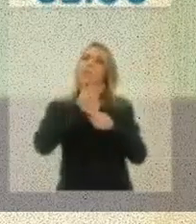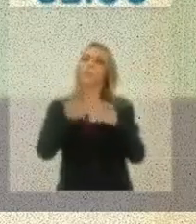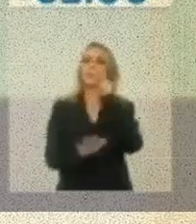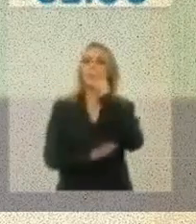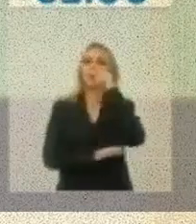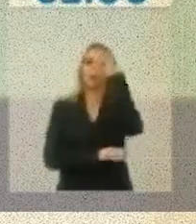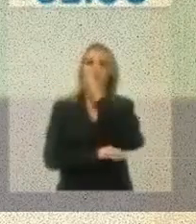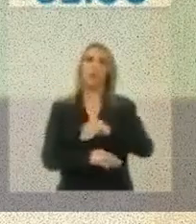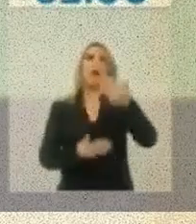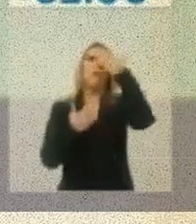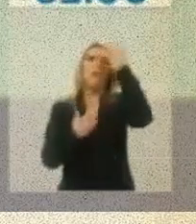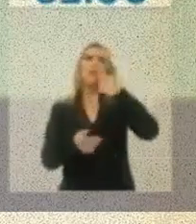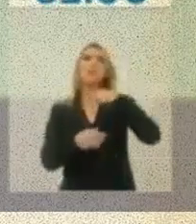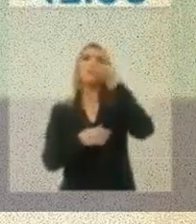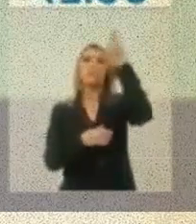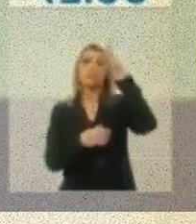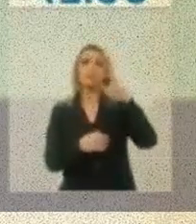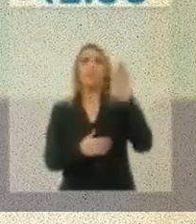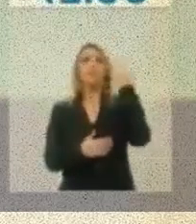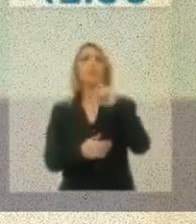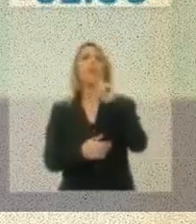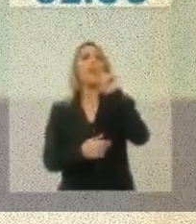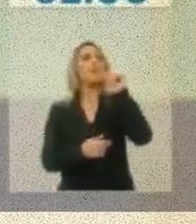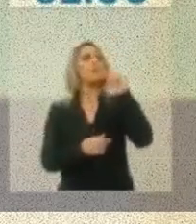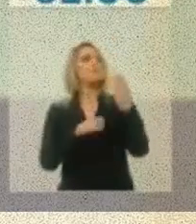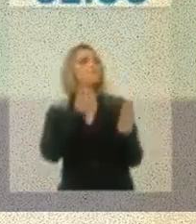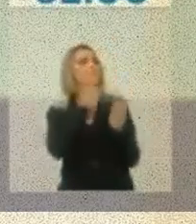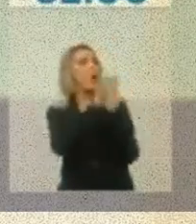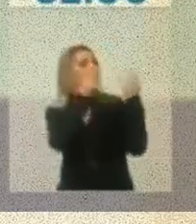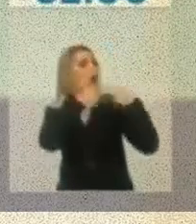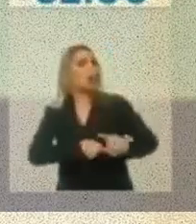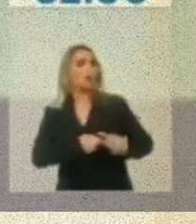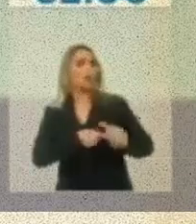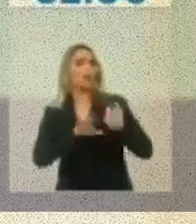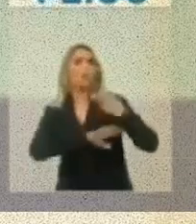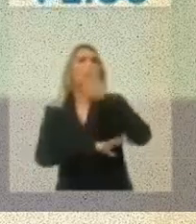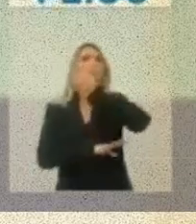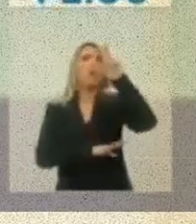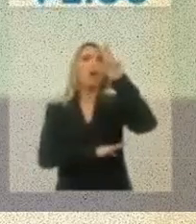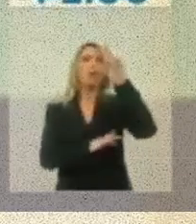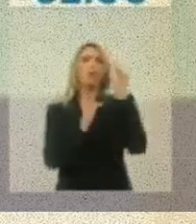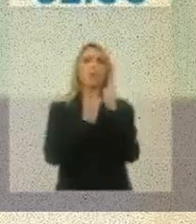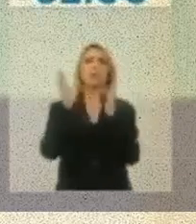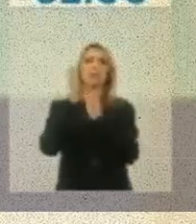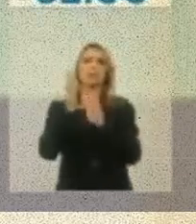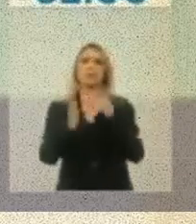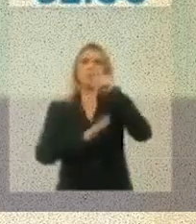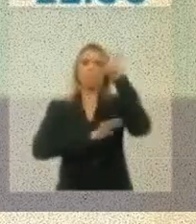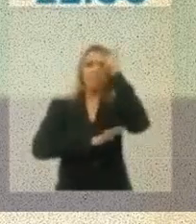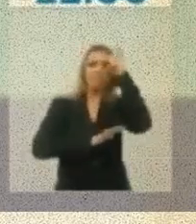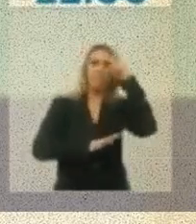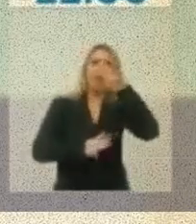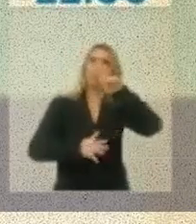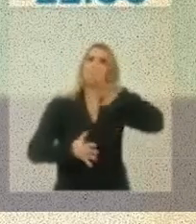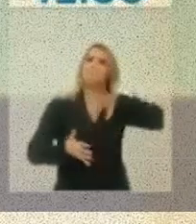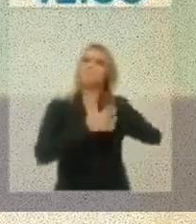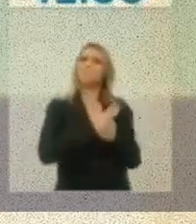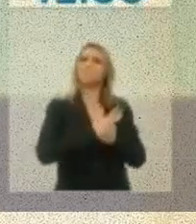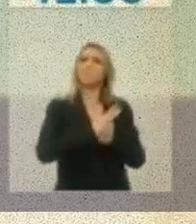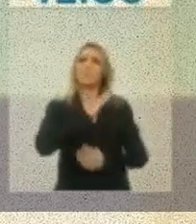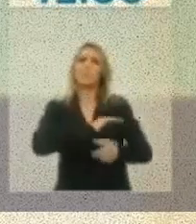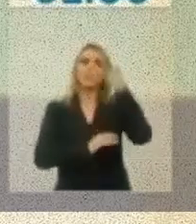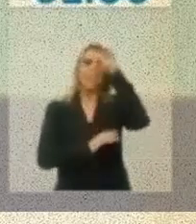isso eu sei quais são os nossos adversários não identificado manda o senhor Jesus eu repreendo toda a fúria de satanás contra nação brasileira